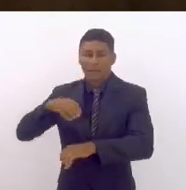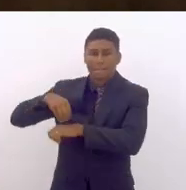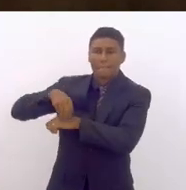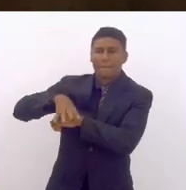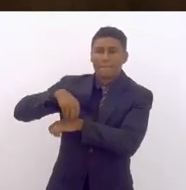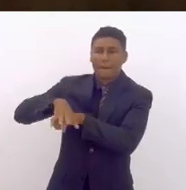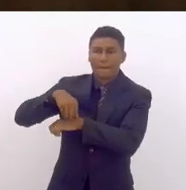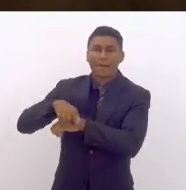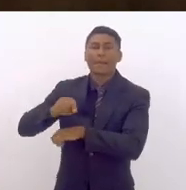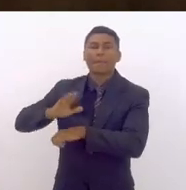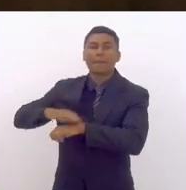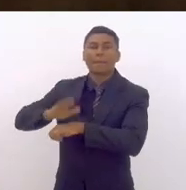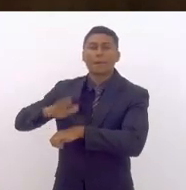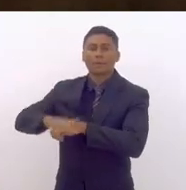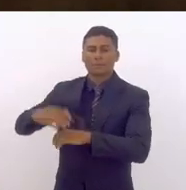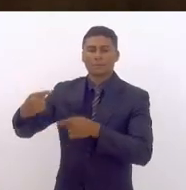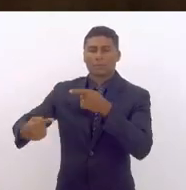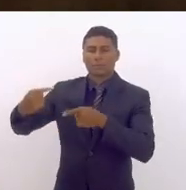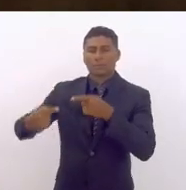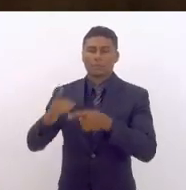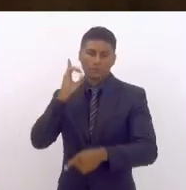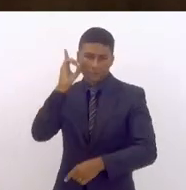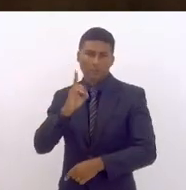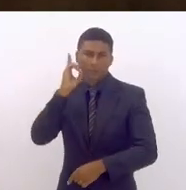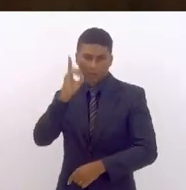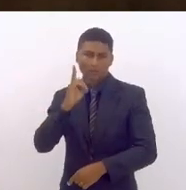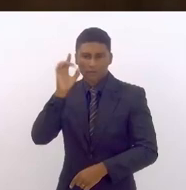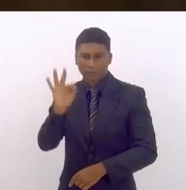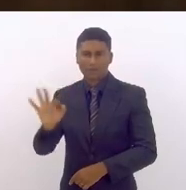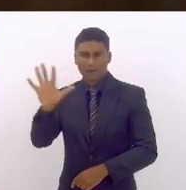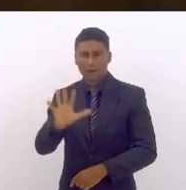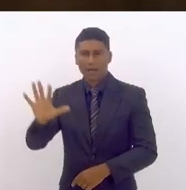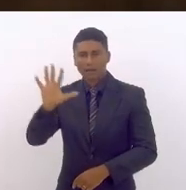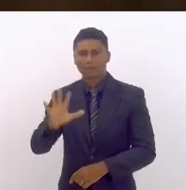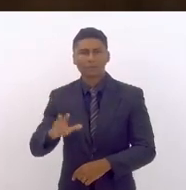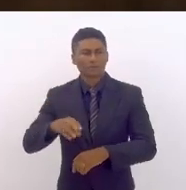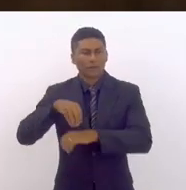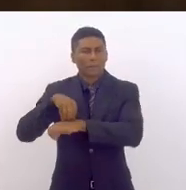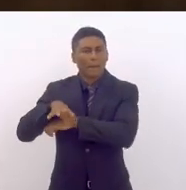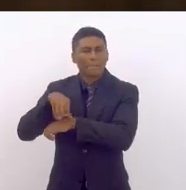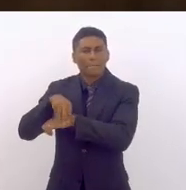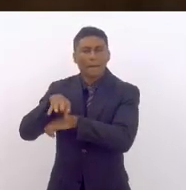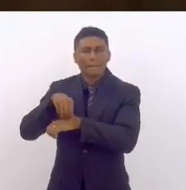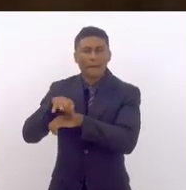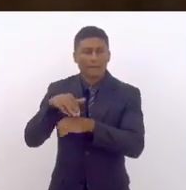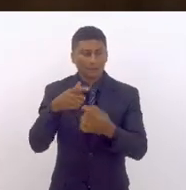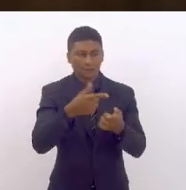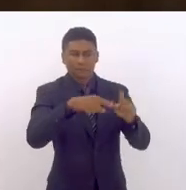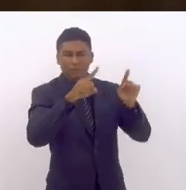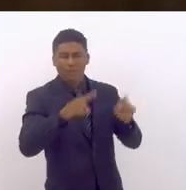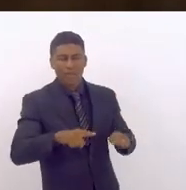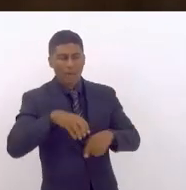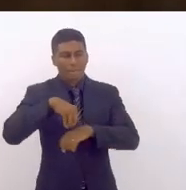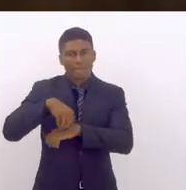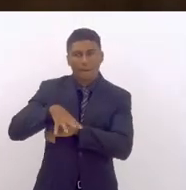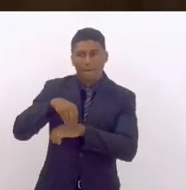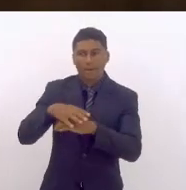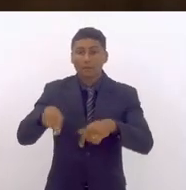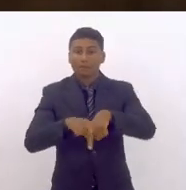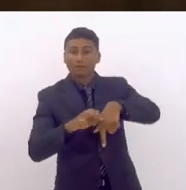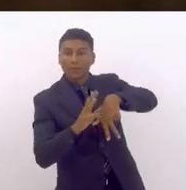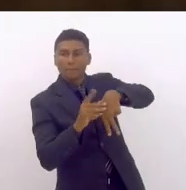impera. Desde a indicação para os funcionários até indicação de